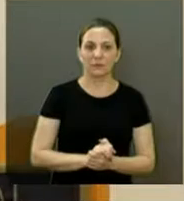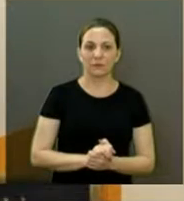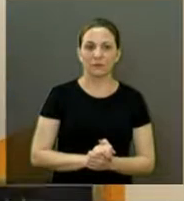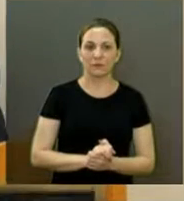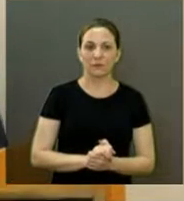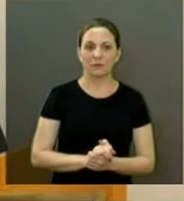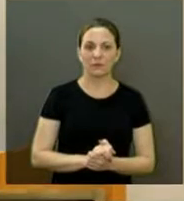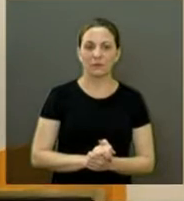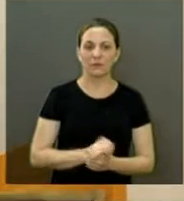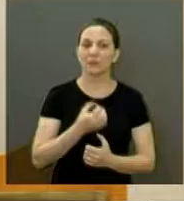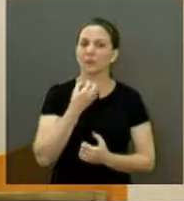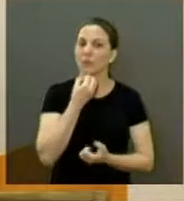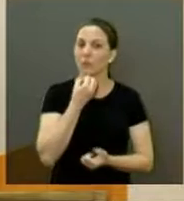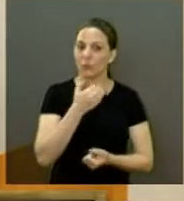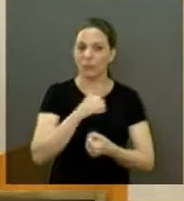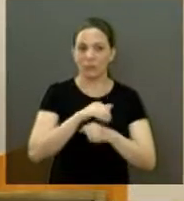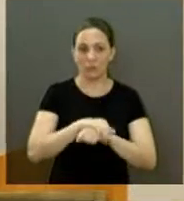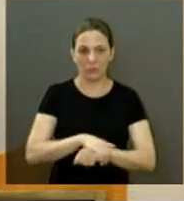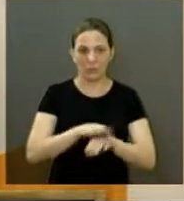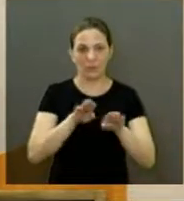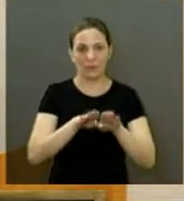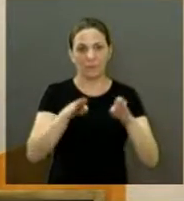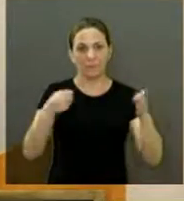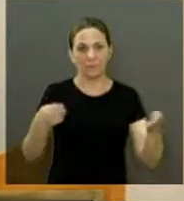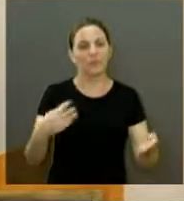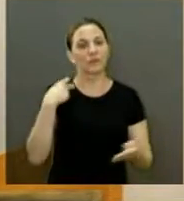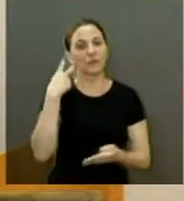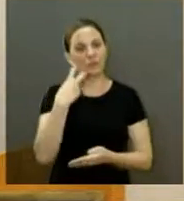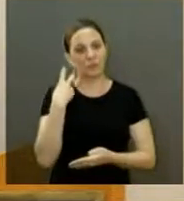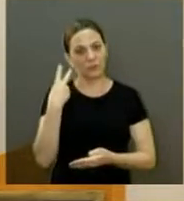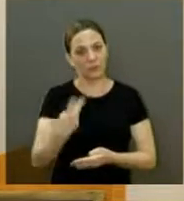boa noite a mesa os demais colegas